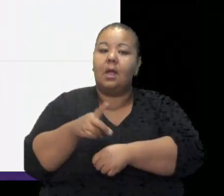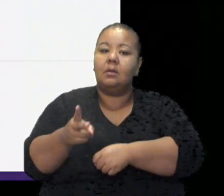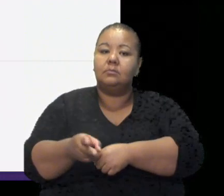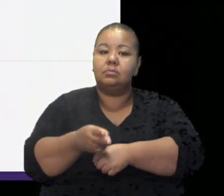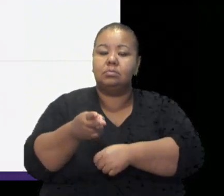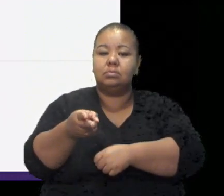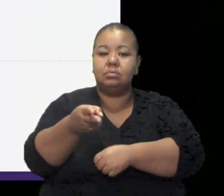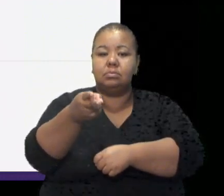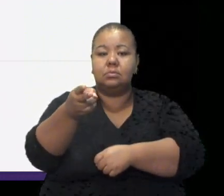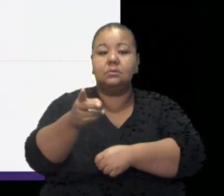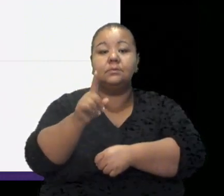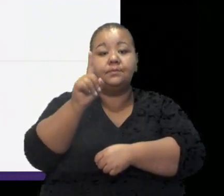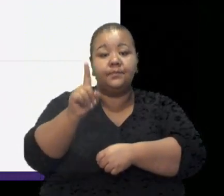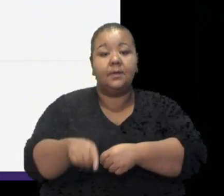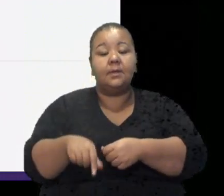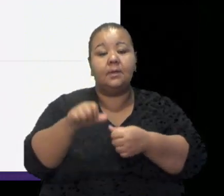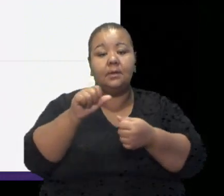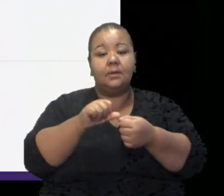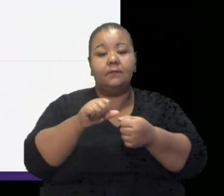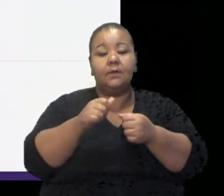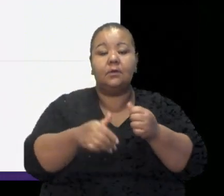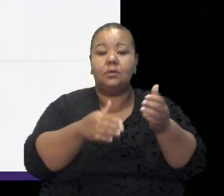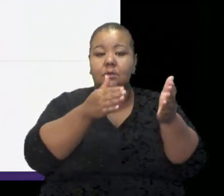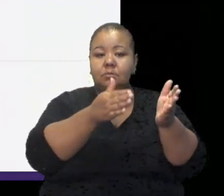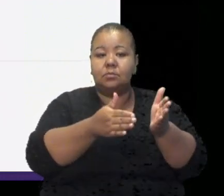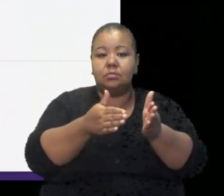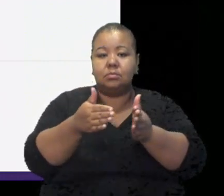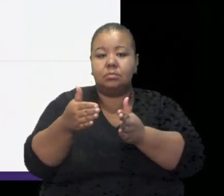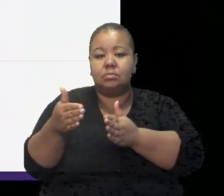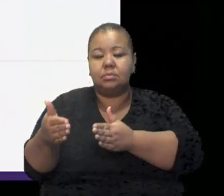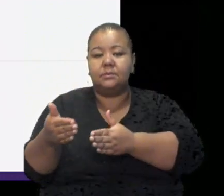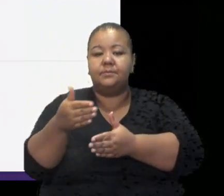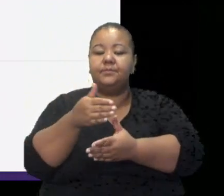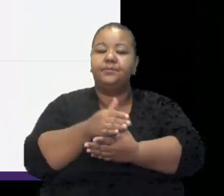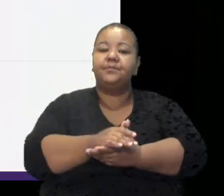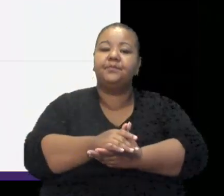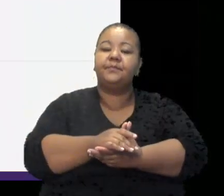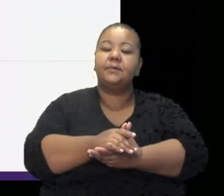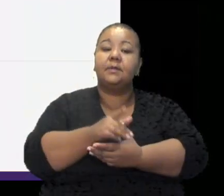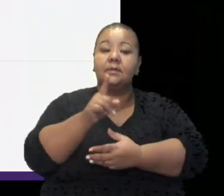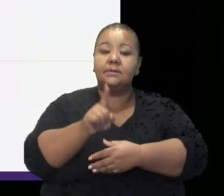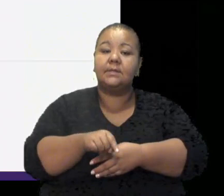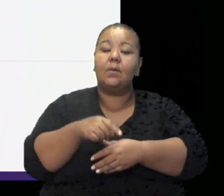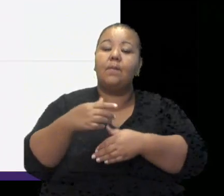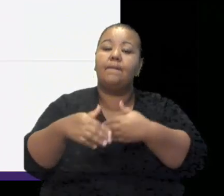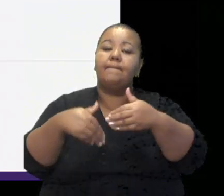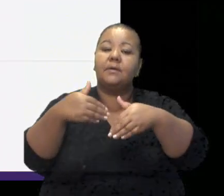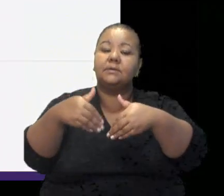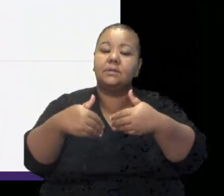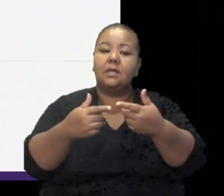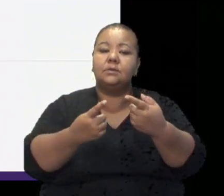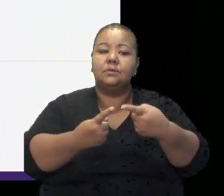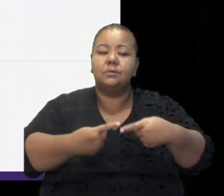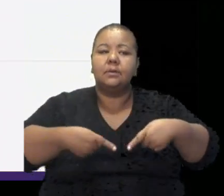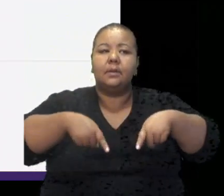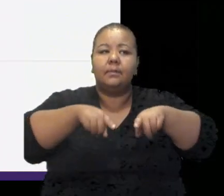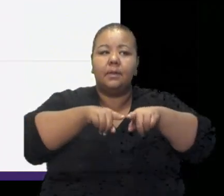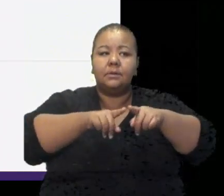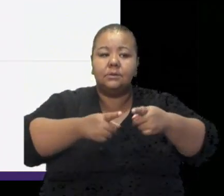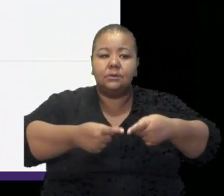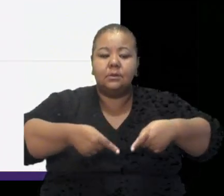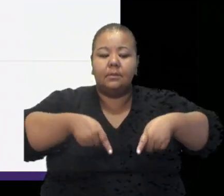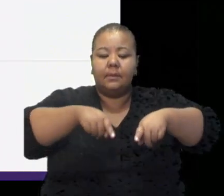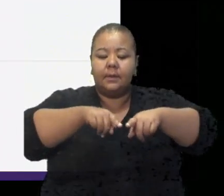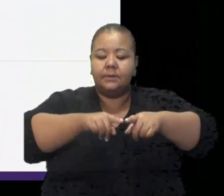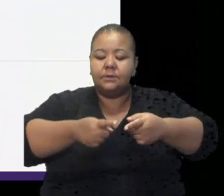E geralmente eles são feitos em larga escala, né? Então, são processos repetitivos em massas e